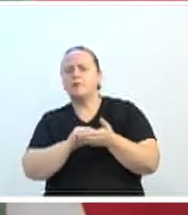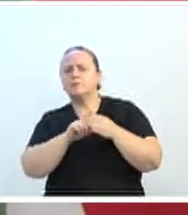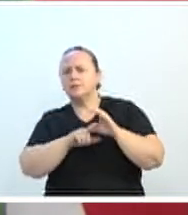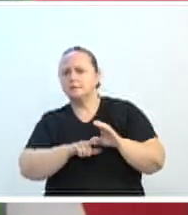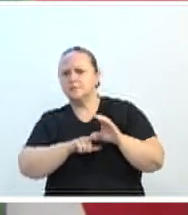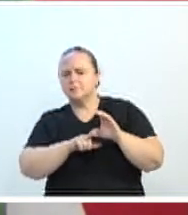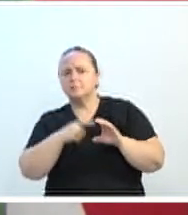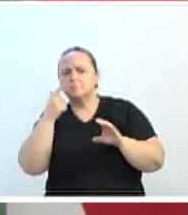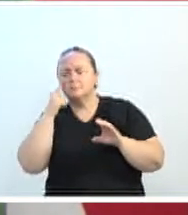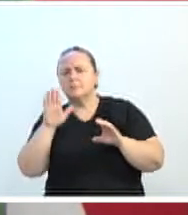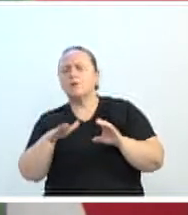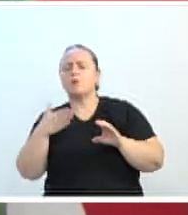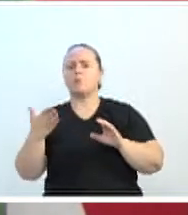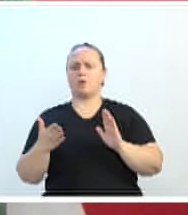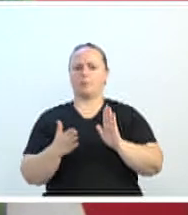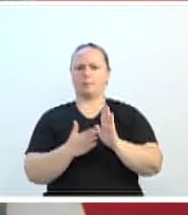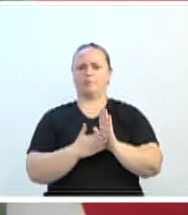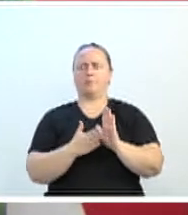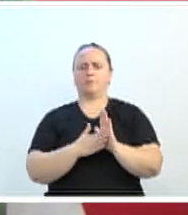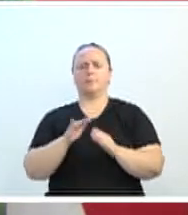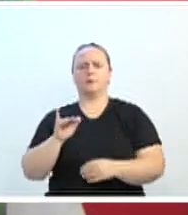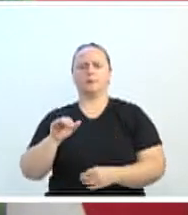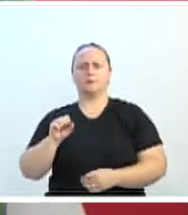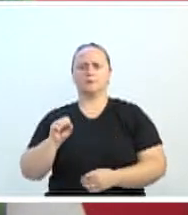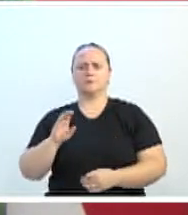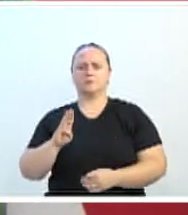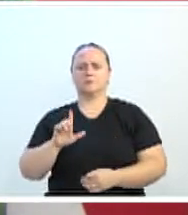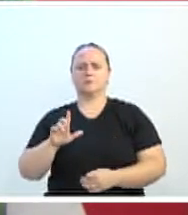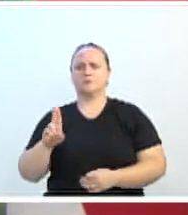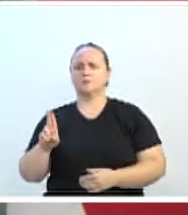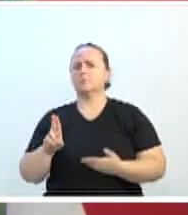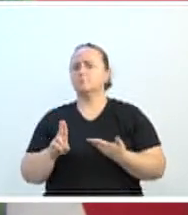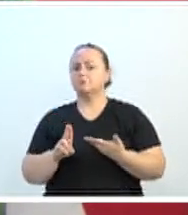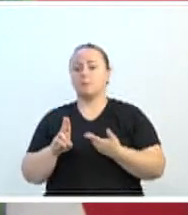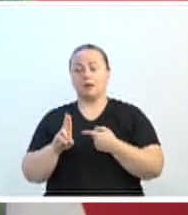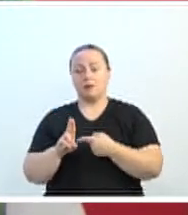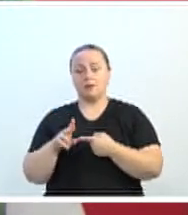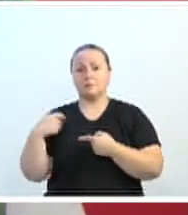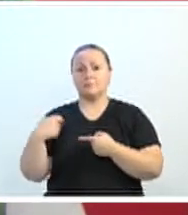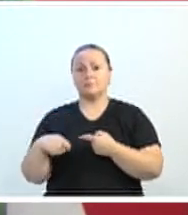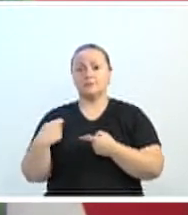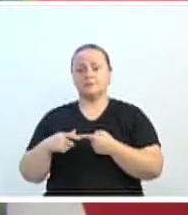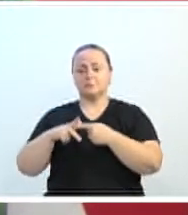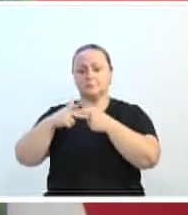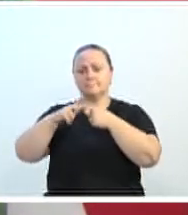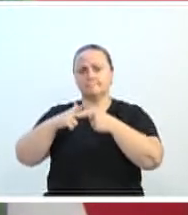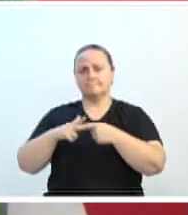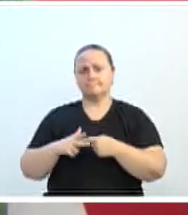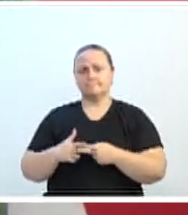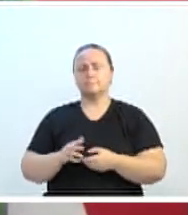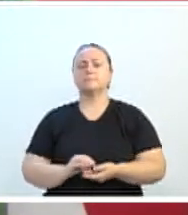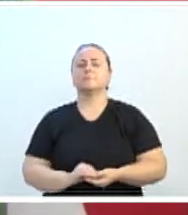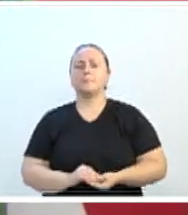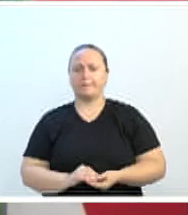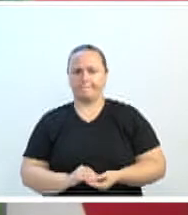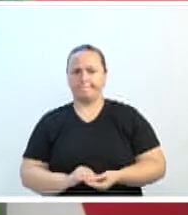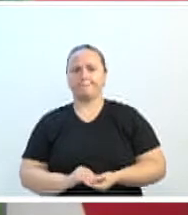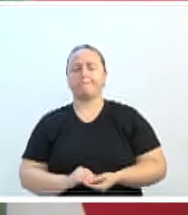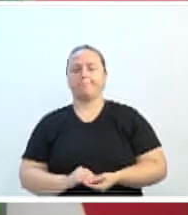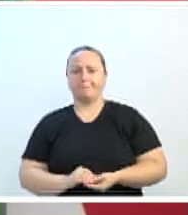é o SBLU que precisa que essas adequações sejam feitas para que essa conta